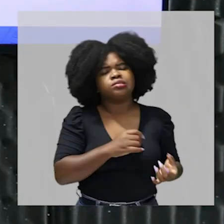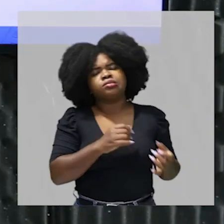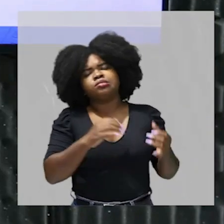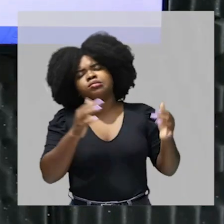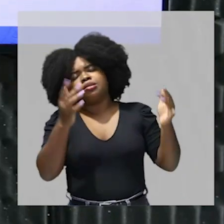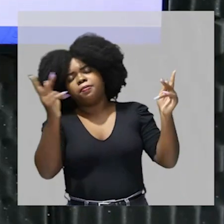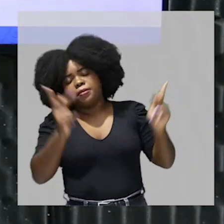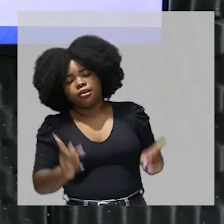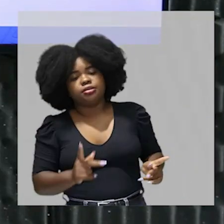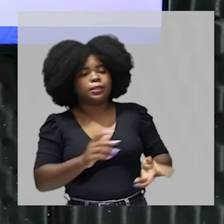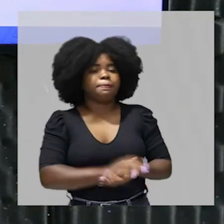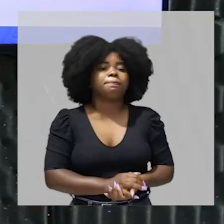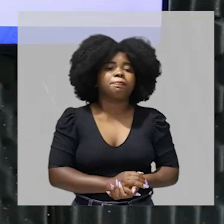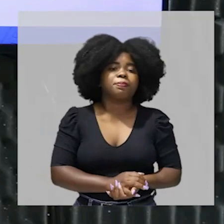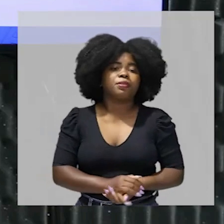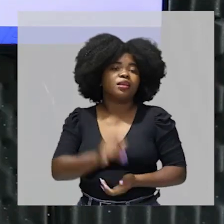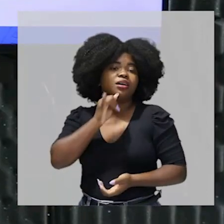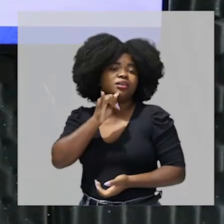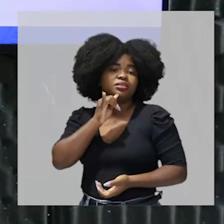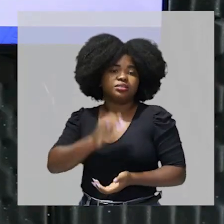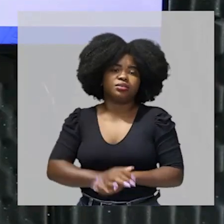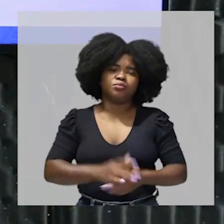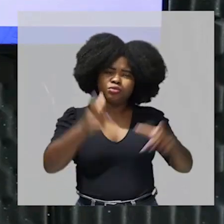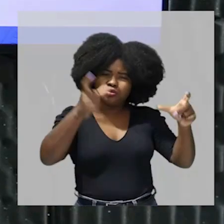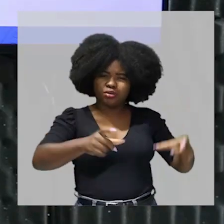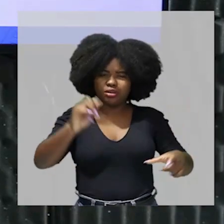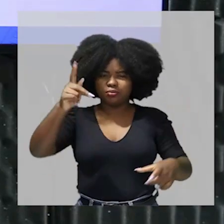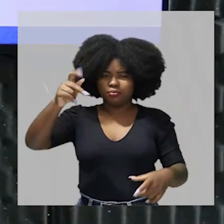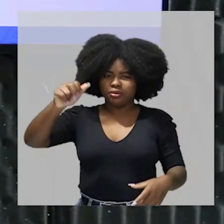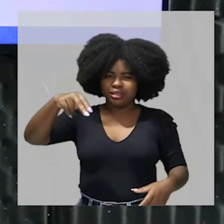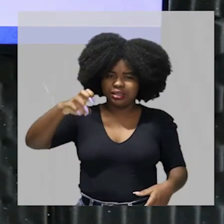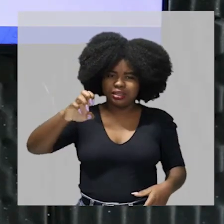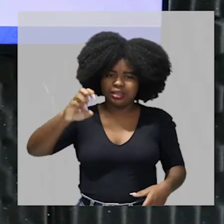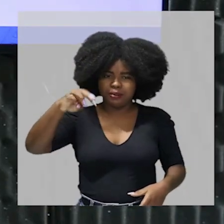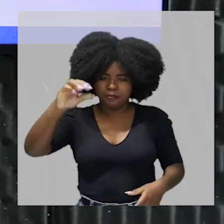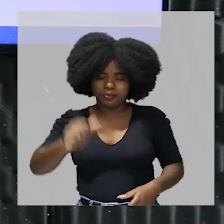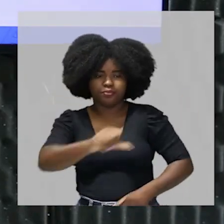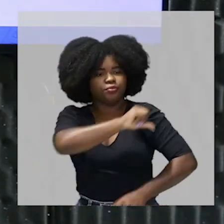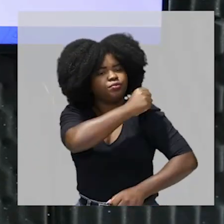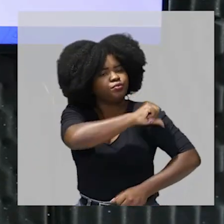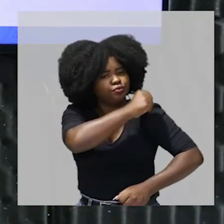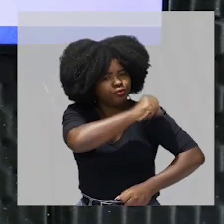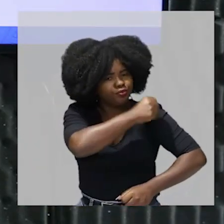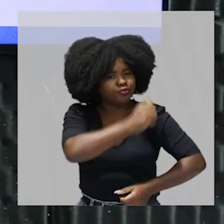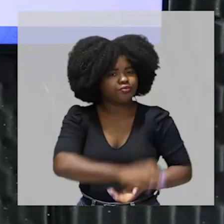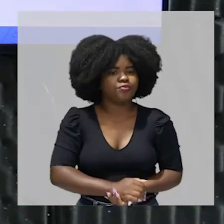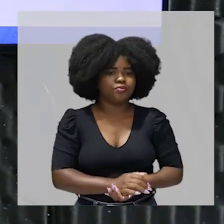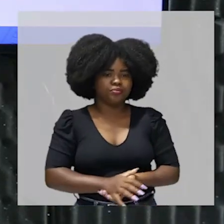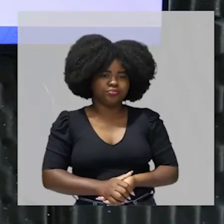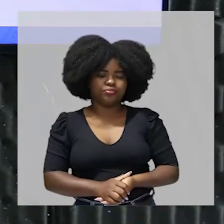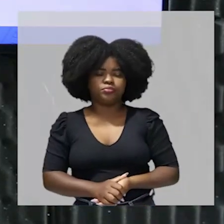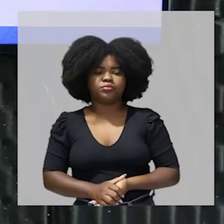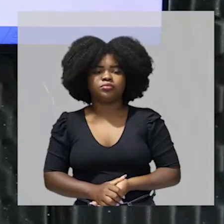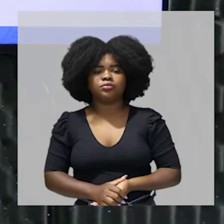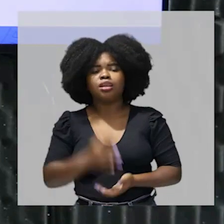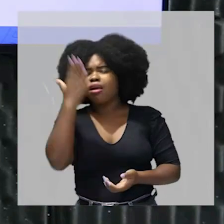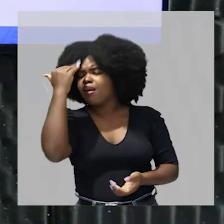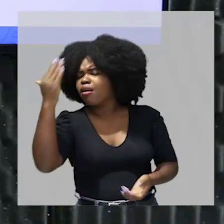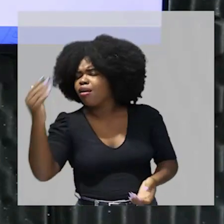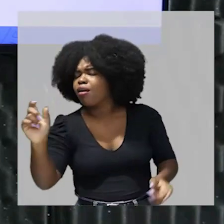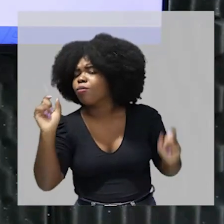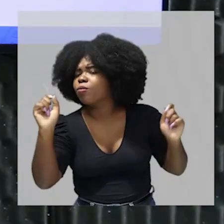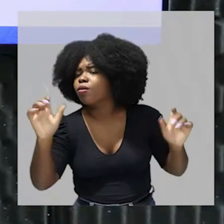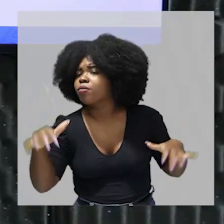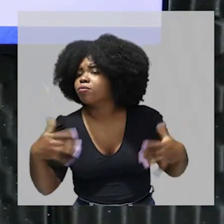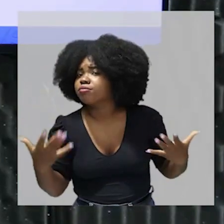nossa ó Ipanema era sua felicidade era como se o amor doesse em paz Nossa famosa garota nem sabia que famosa é essa